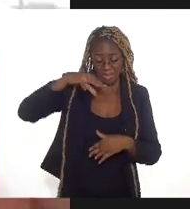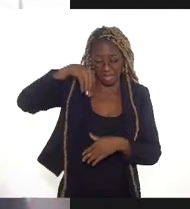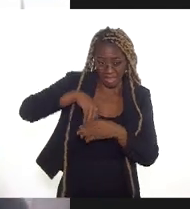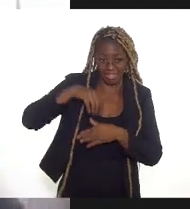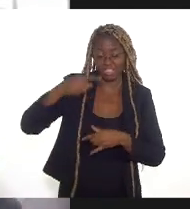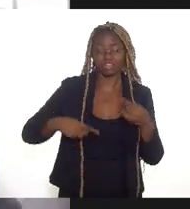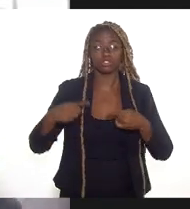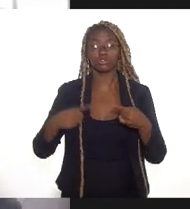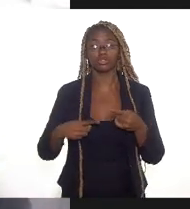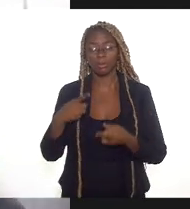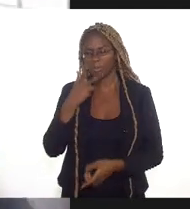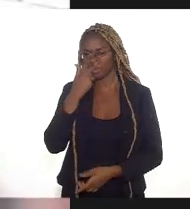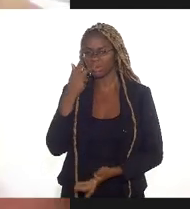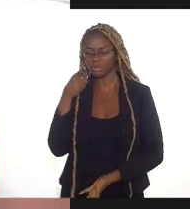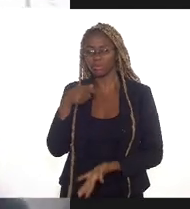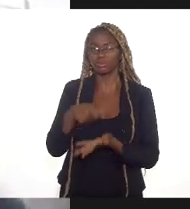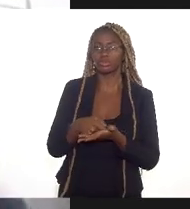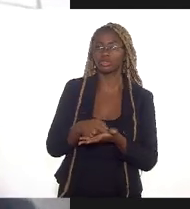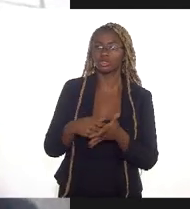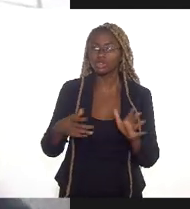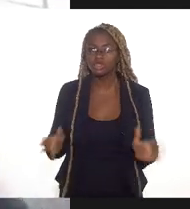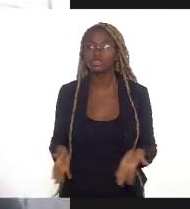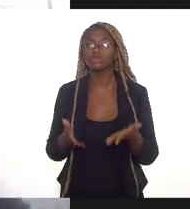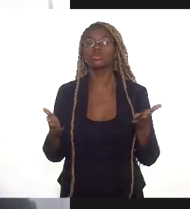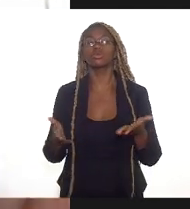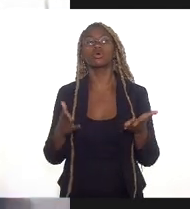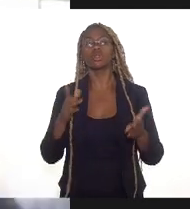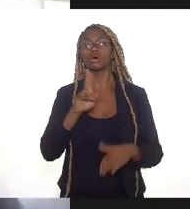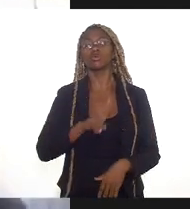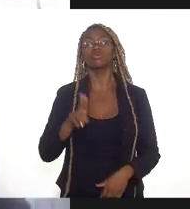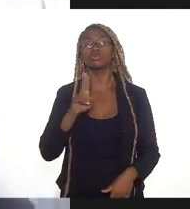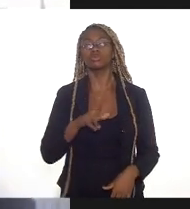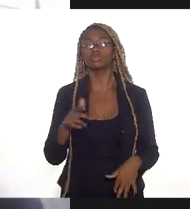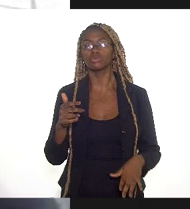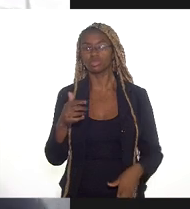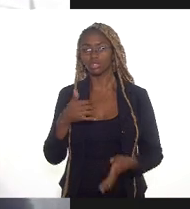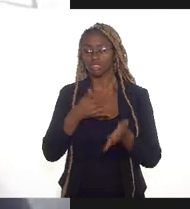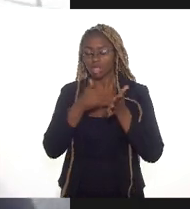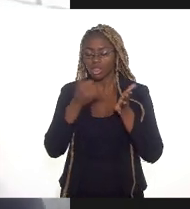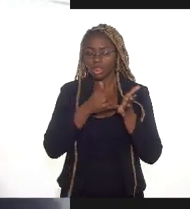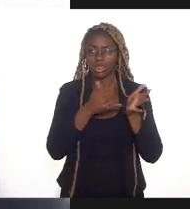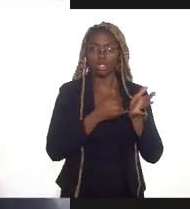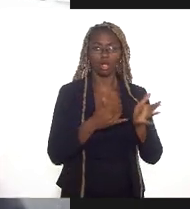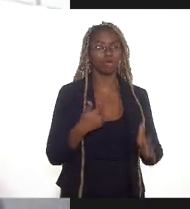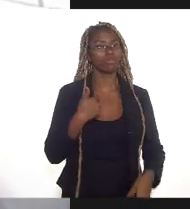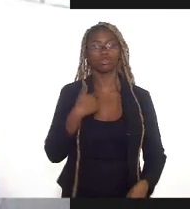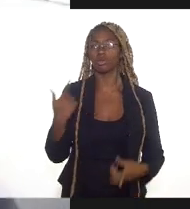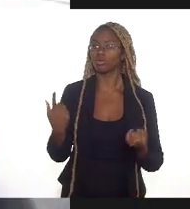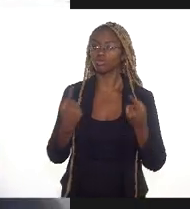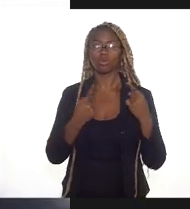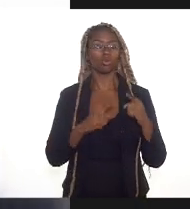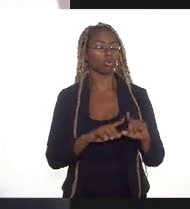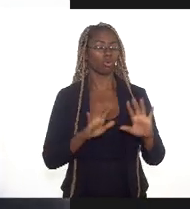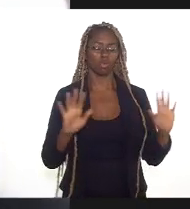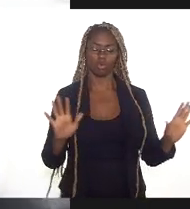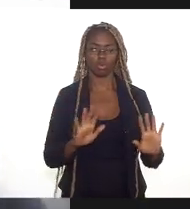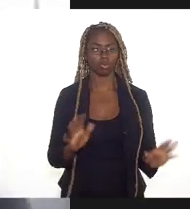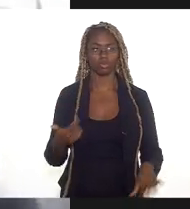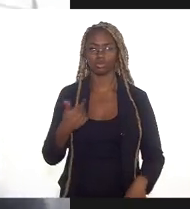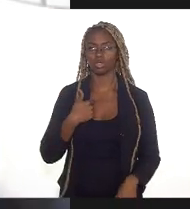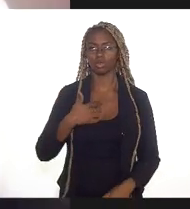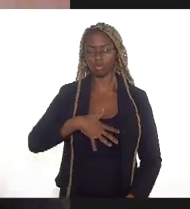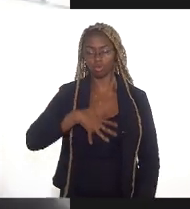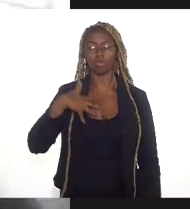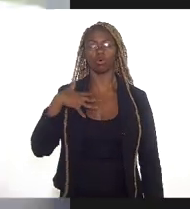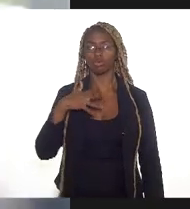a promoção do uso da droga. Então, drogas matam, e enquanto eu estiver aqui, serei contra a droga. Meu voto, com muito